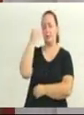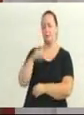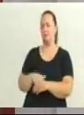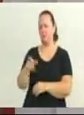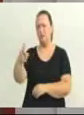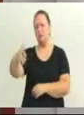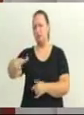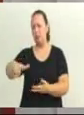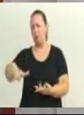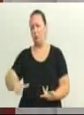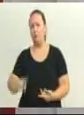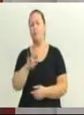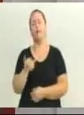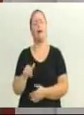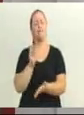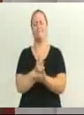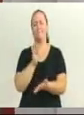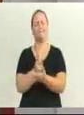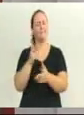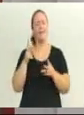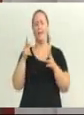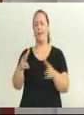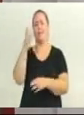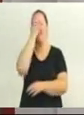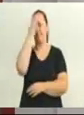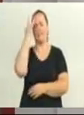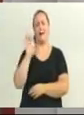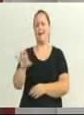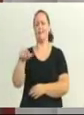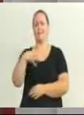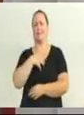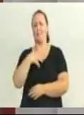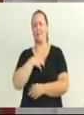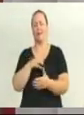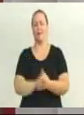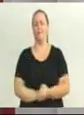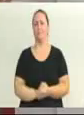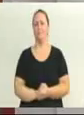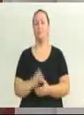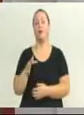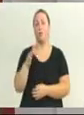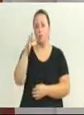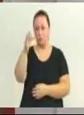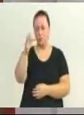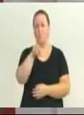mais um, esse vai ser só mais um, que daqui uns dias nós vamos estar juntando de pá,